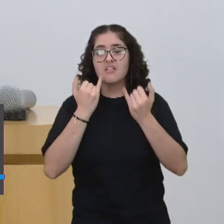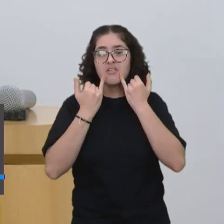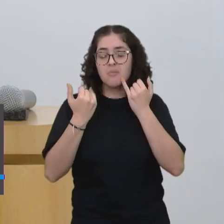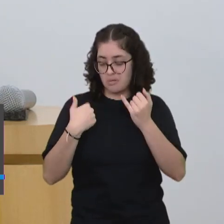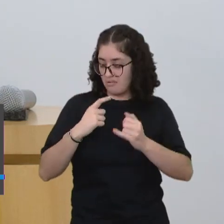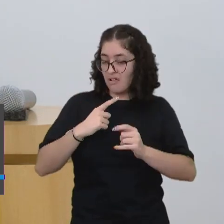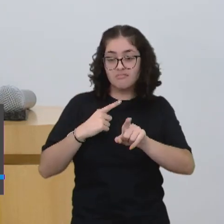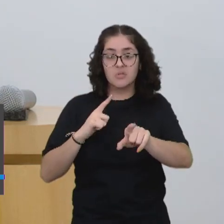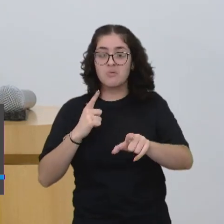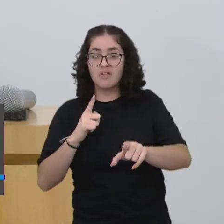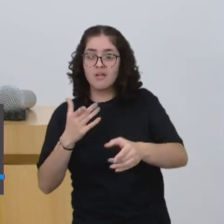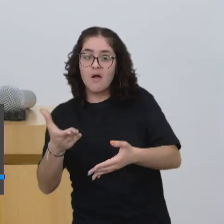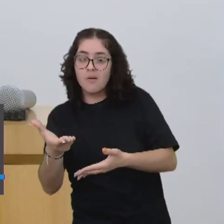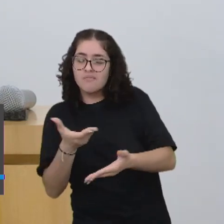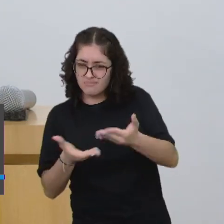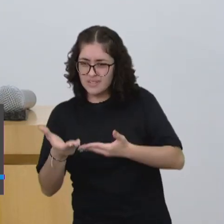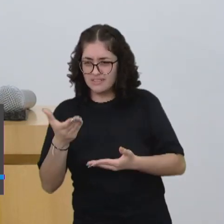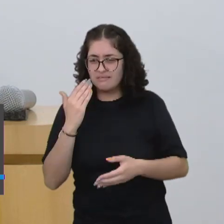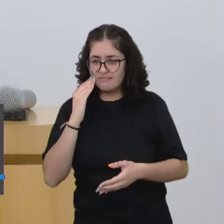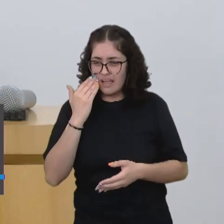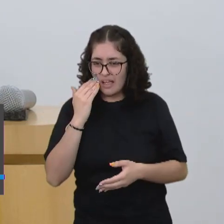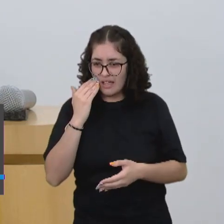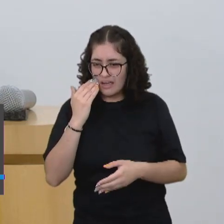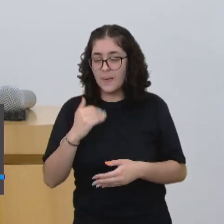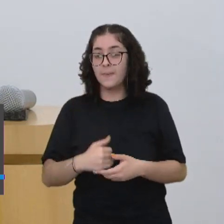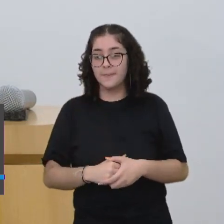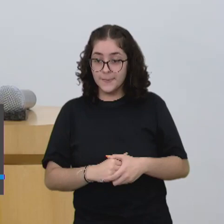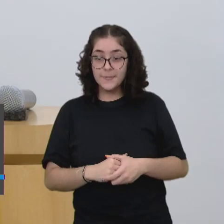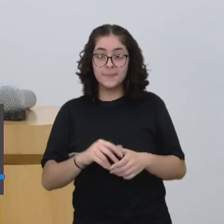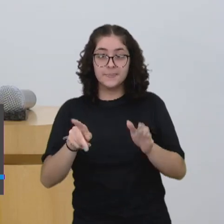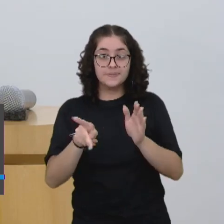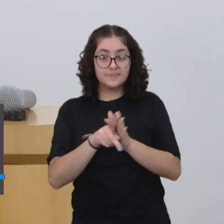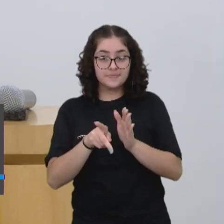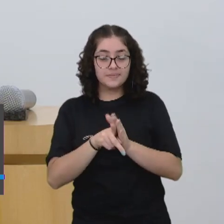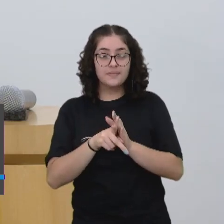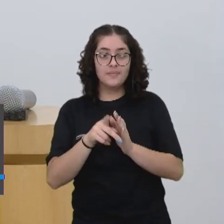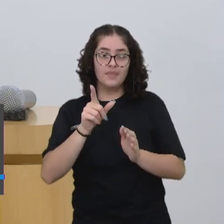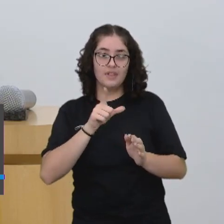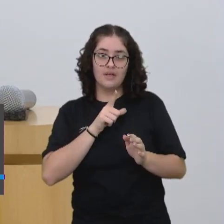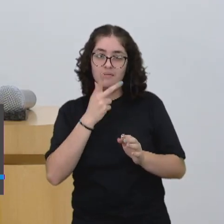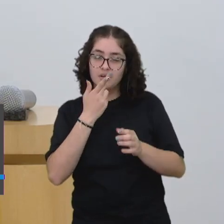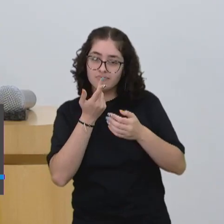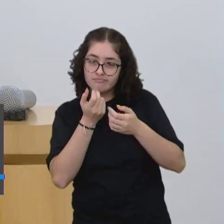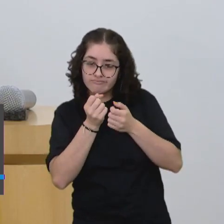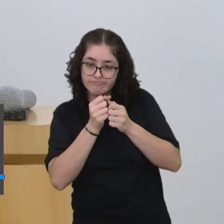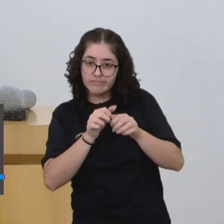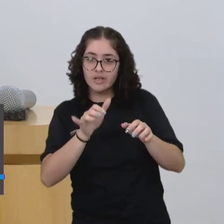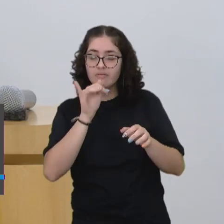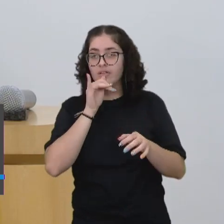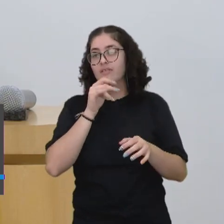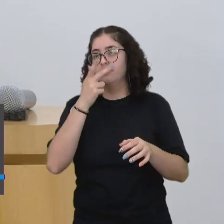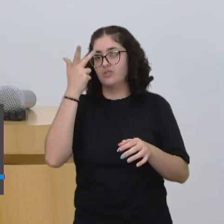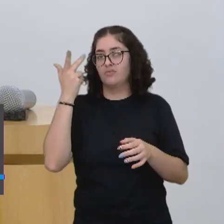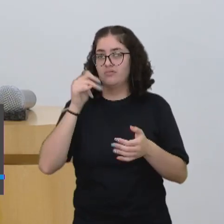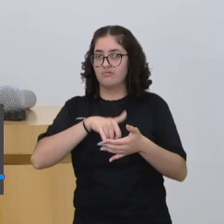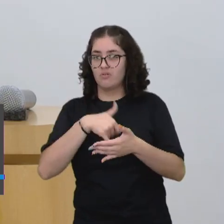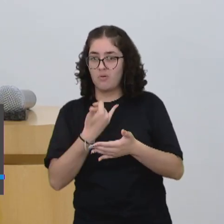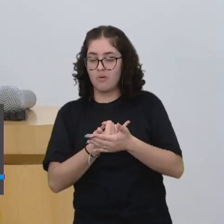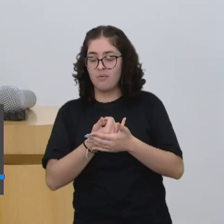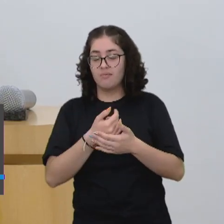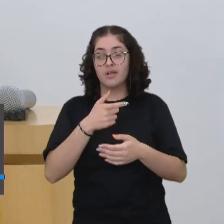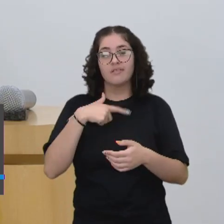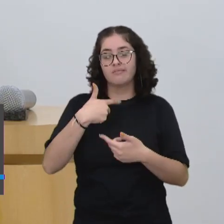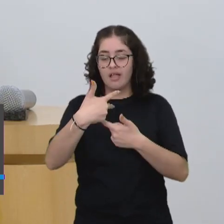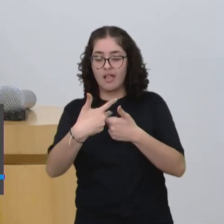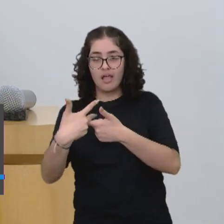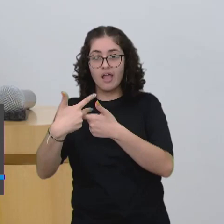não tenho. Sacou? Então, essa questão dessa transmissão, quando a gente vê um youtuber, ele fala de uma maneira